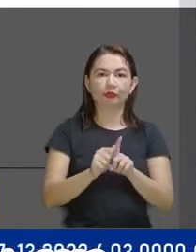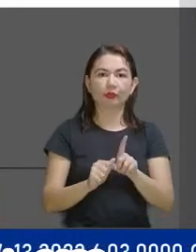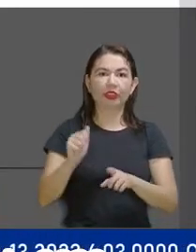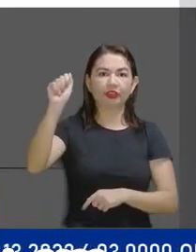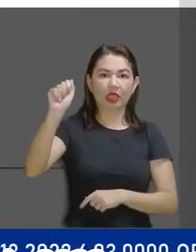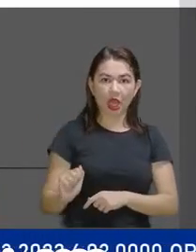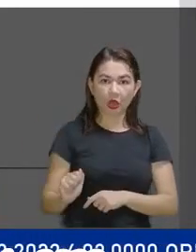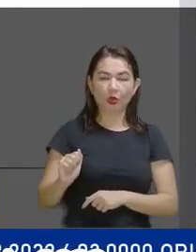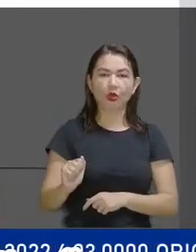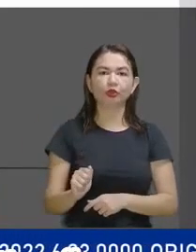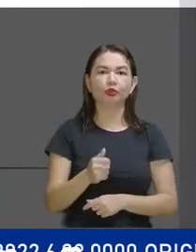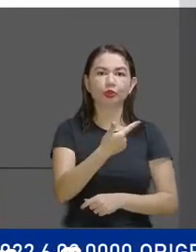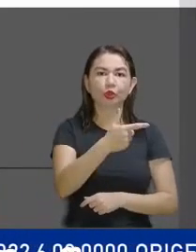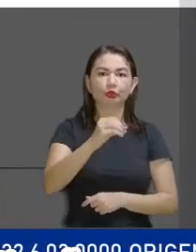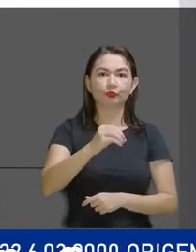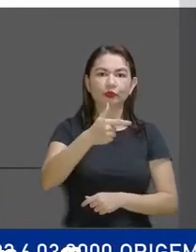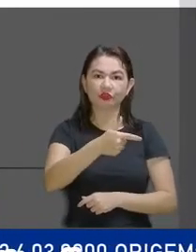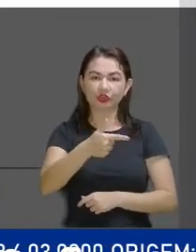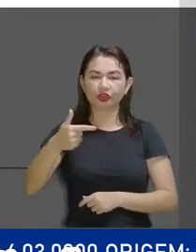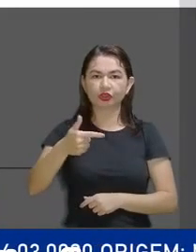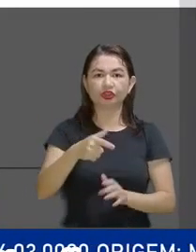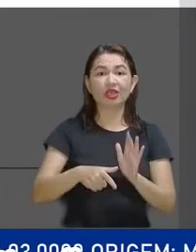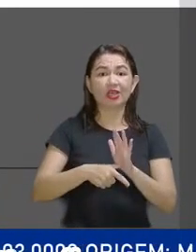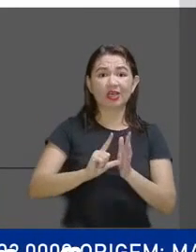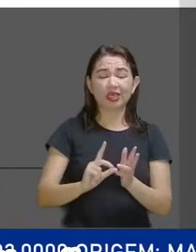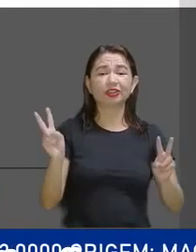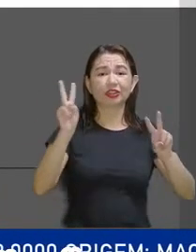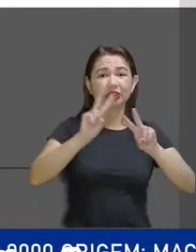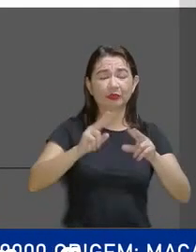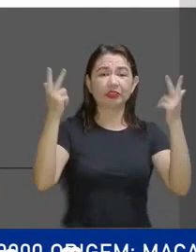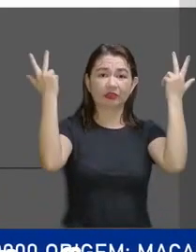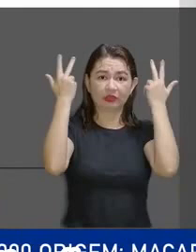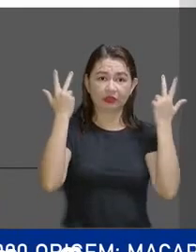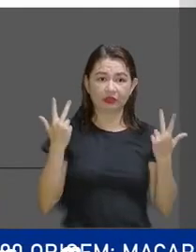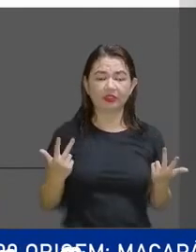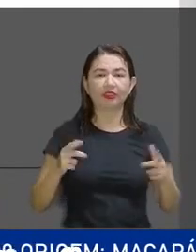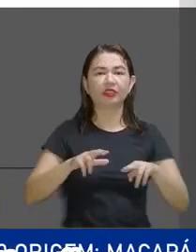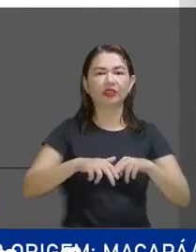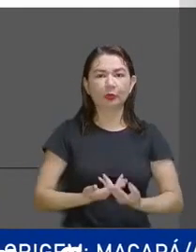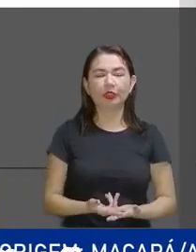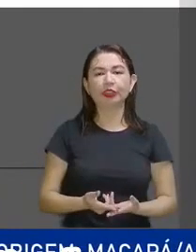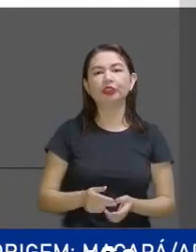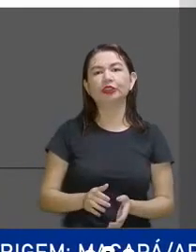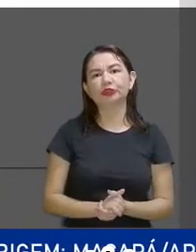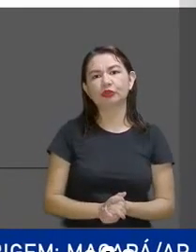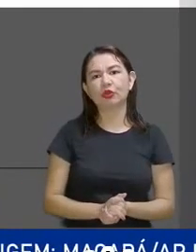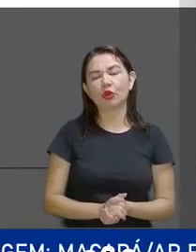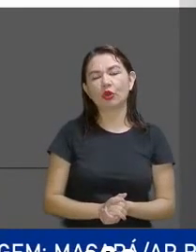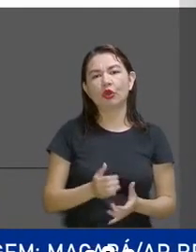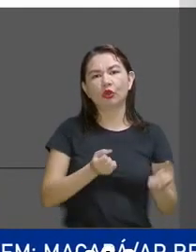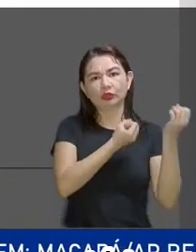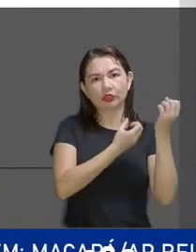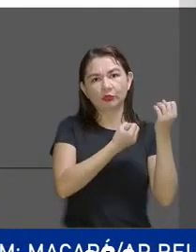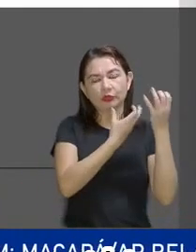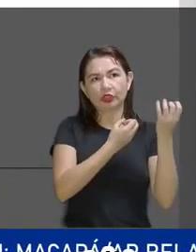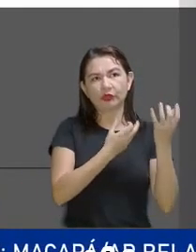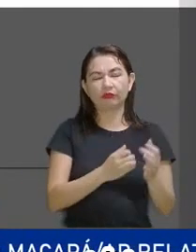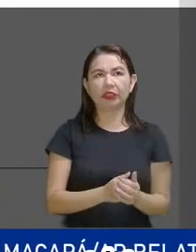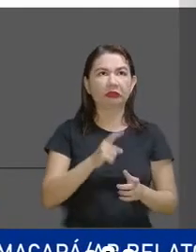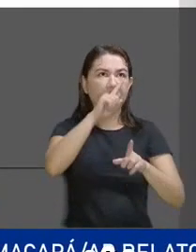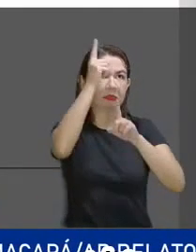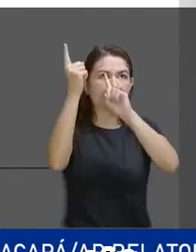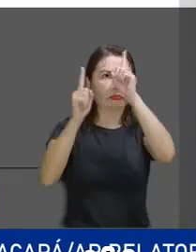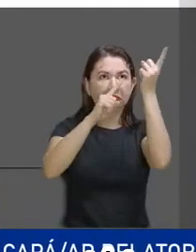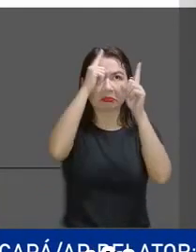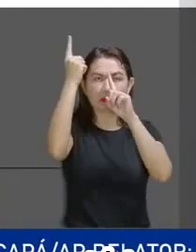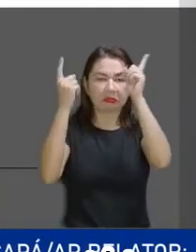ou seja, antes mesmo da prisão em flagrante que deu origem à investigação, o que denota o depoimento fantasioso de Irlon na ocasião